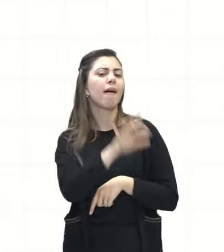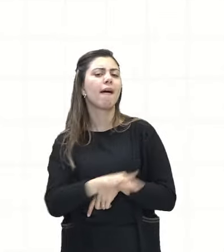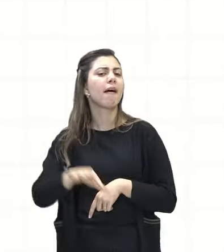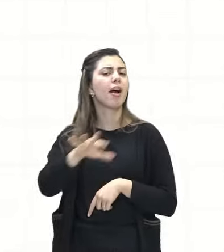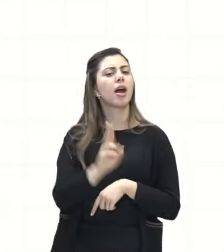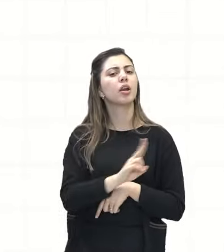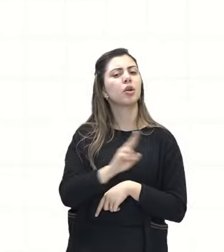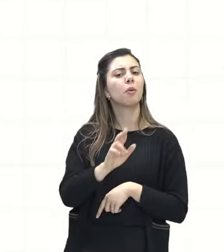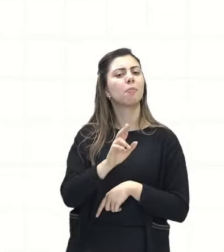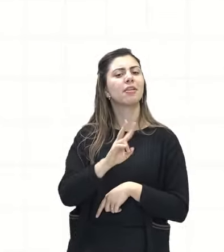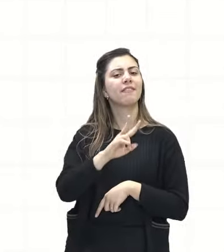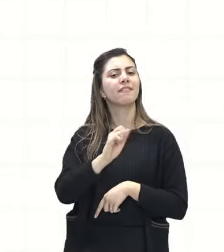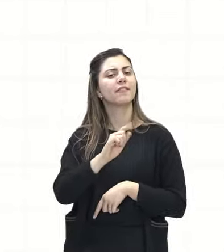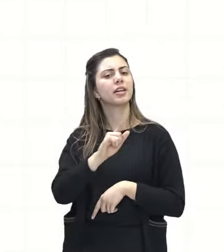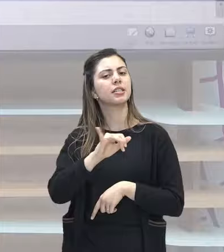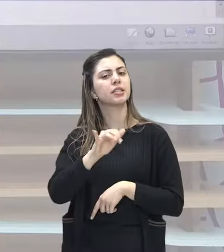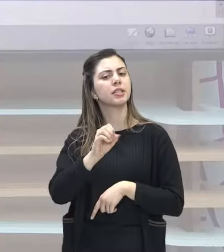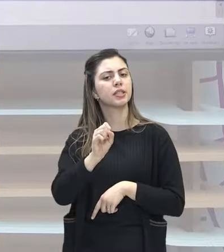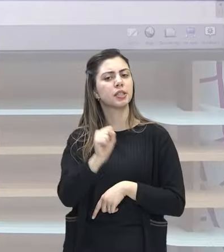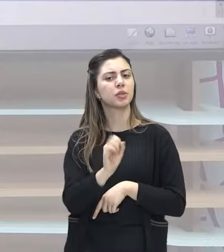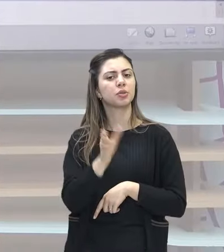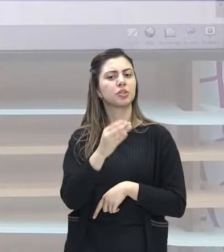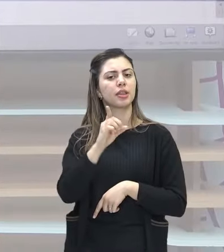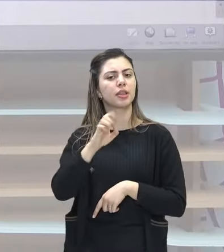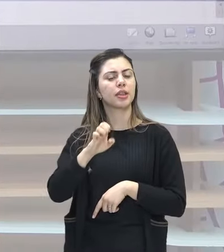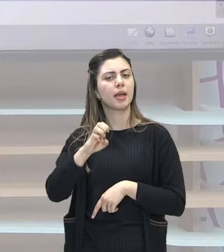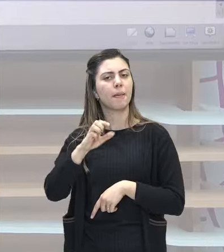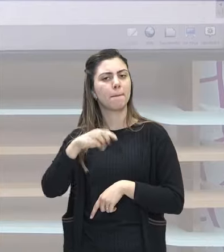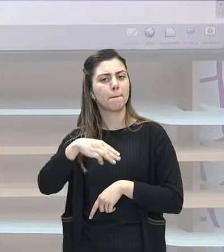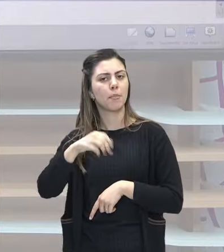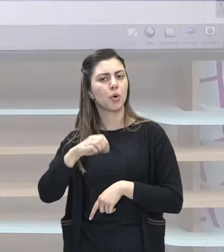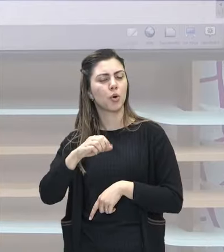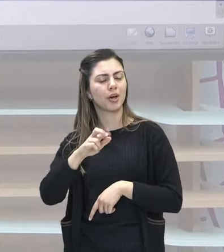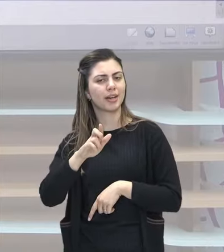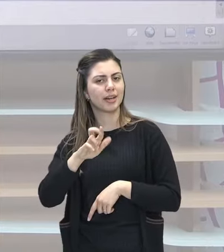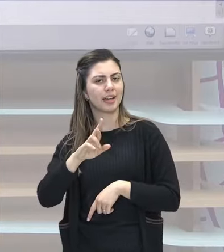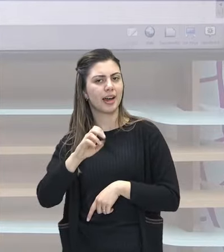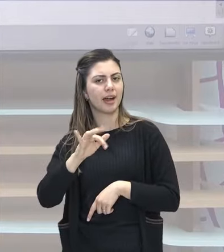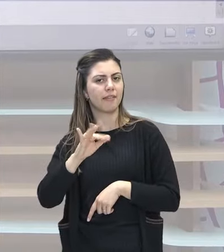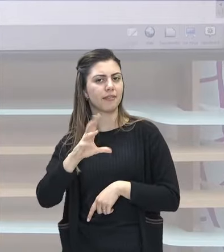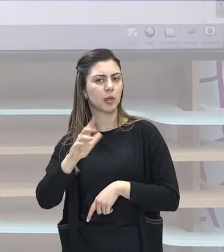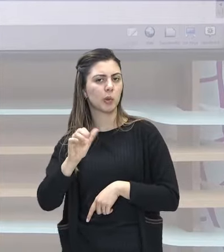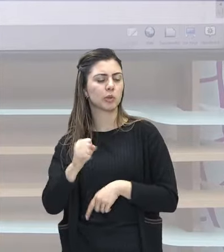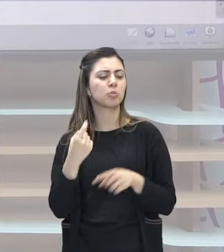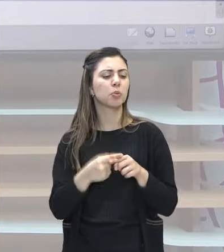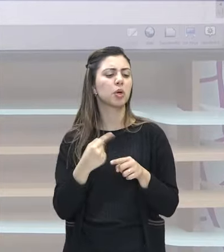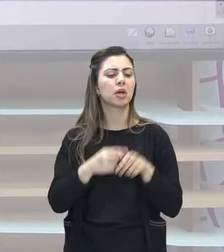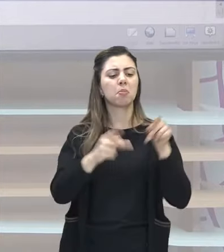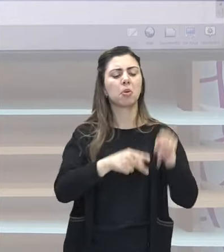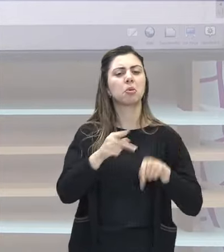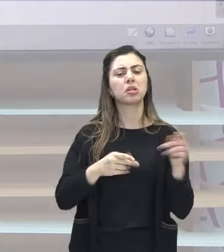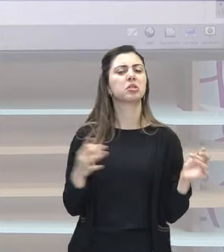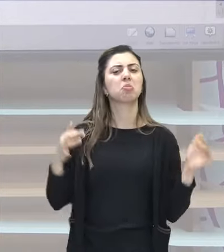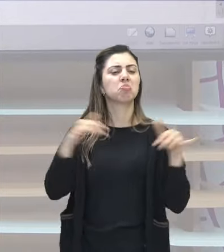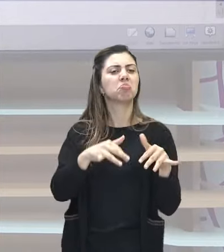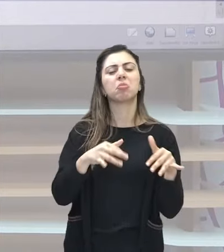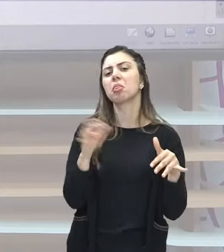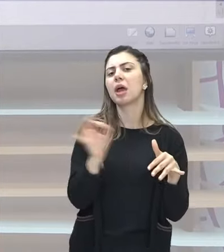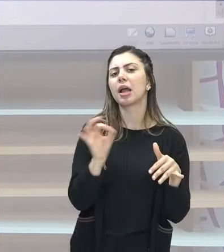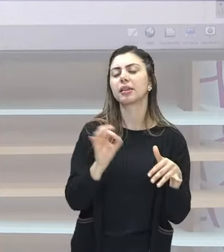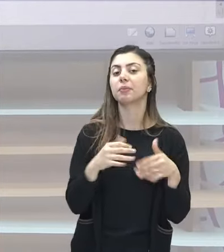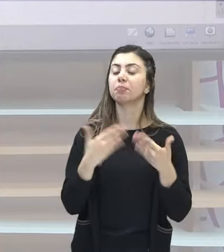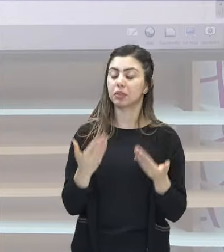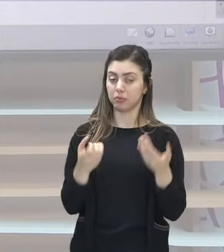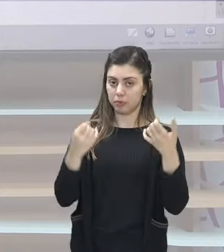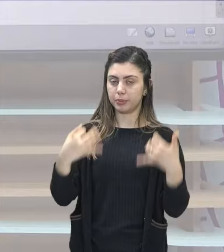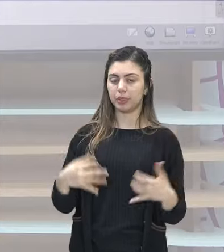de vazios demográficos Tá certo ou vazios humanos porque não tem muita gente morando nessas áreas bem